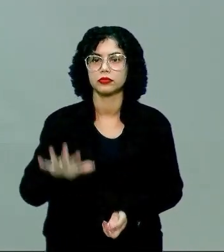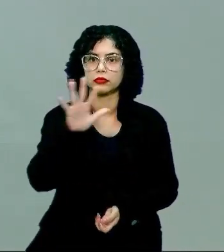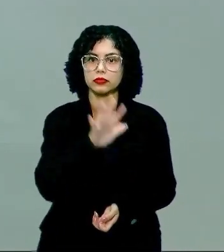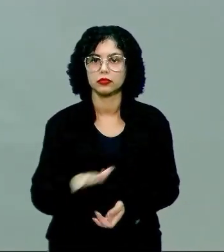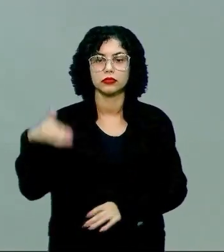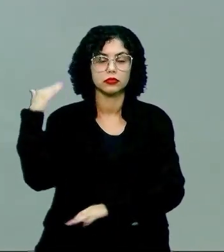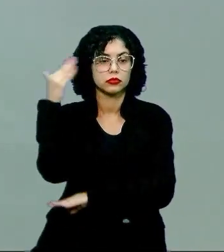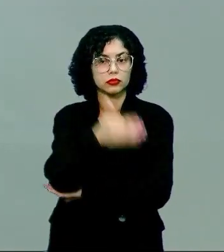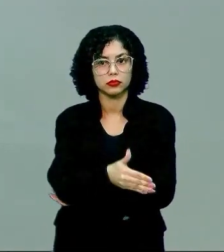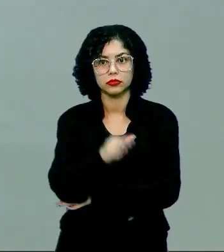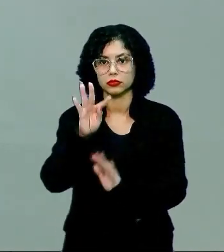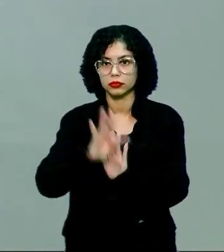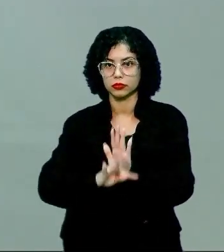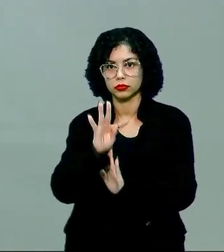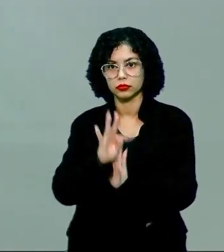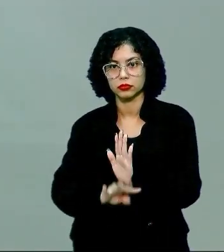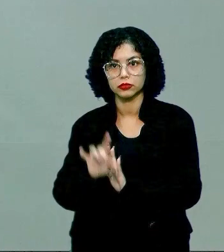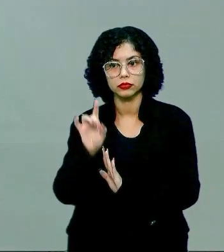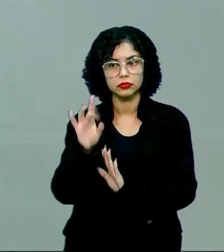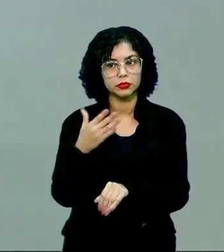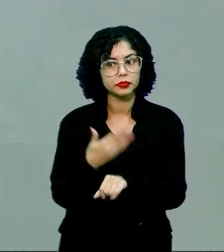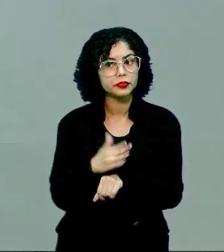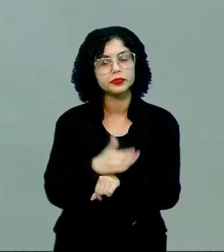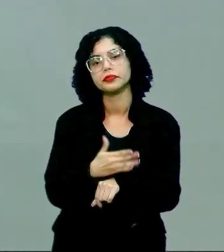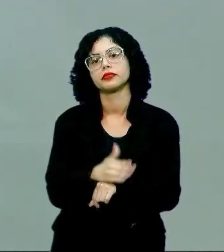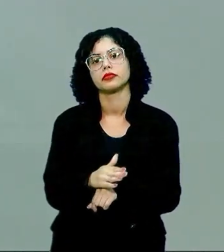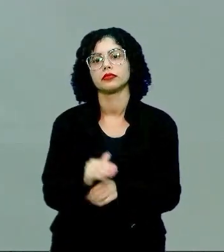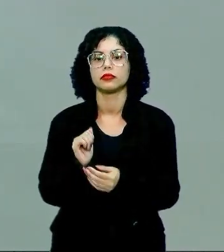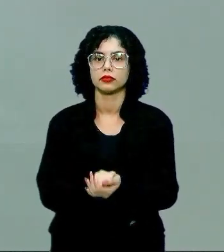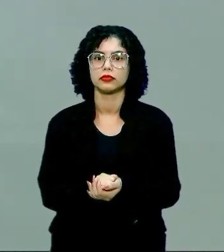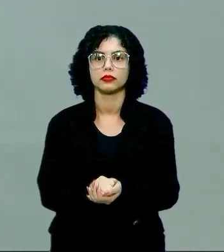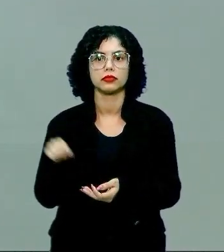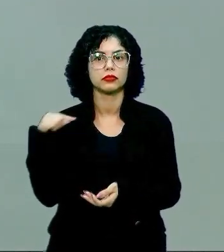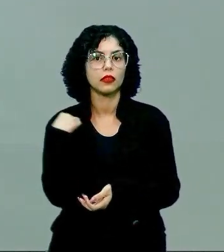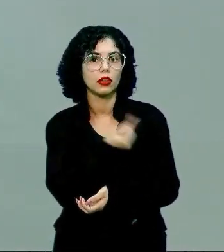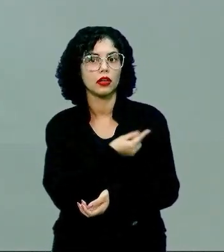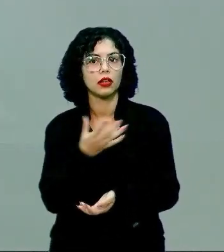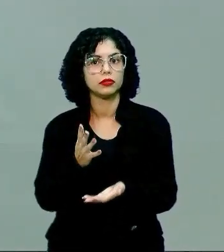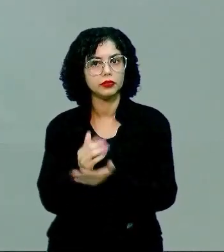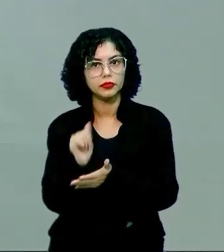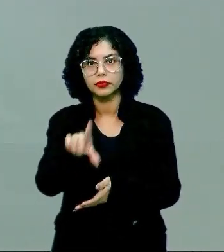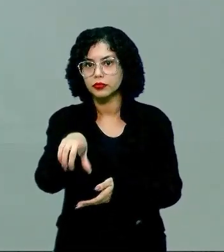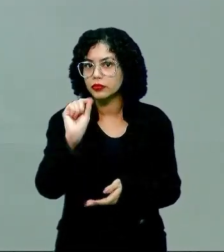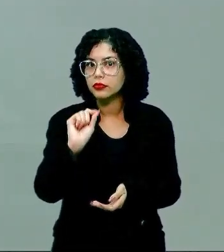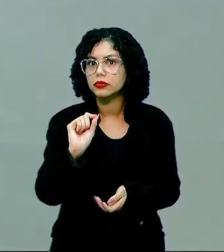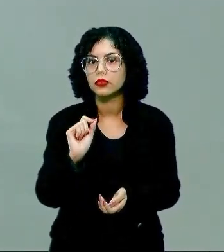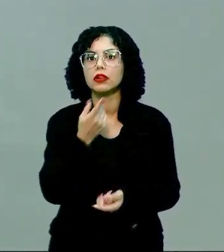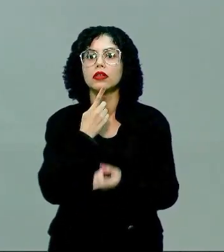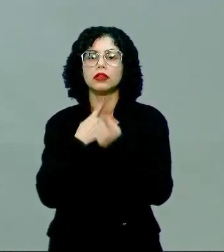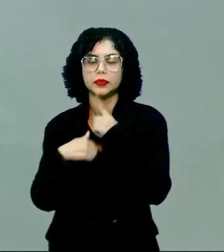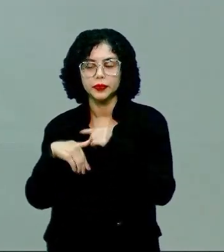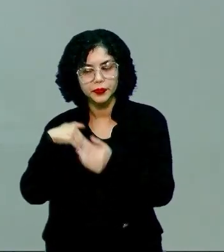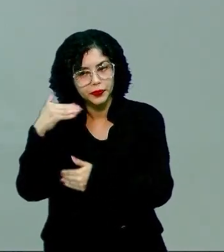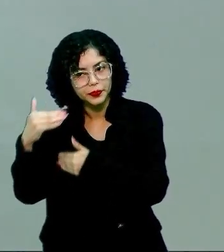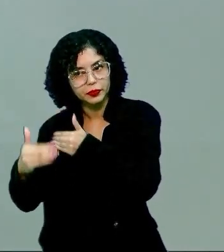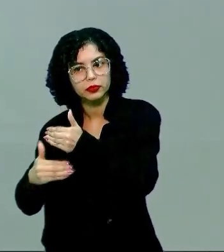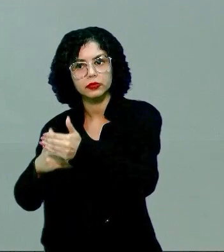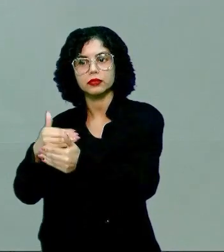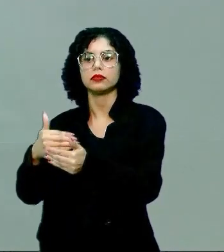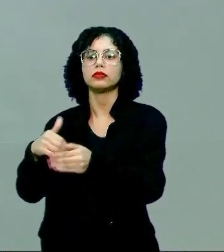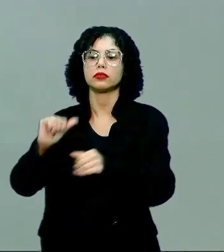o direcionamento do texto é sobre as práticas e as práticas que a gente busca escolher que a gente busca desenvolver